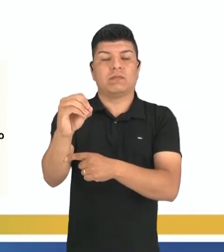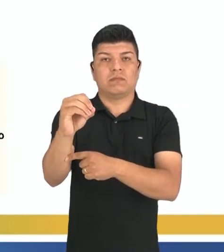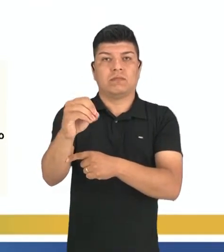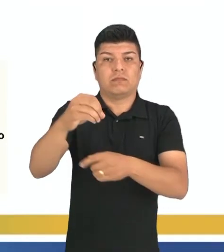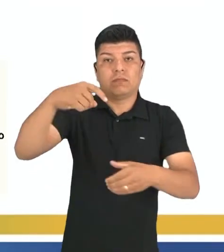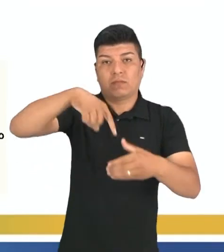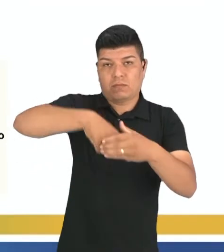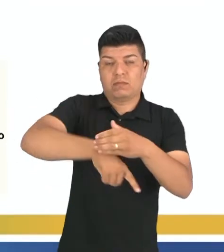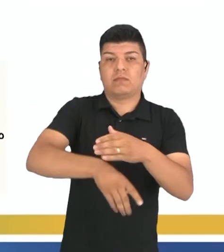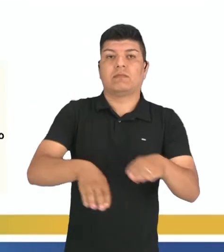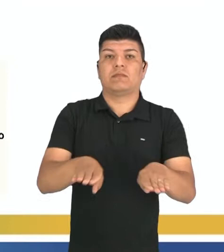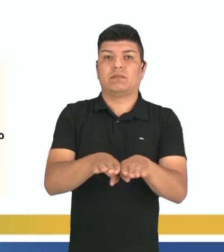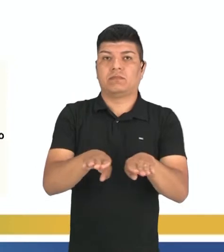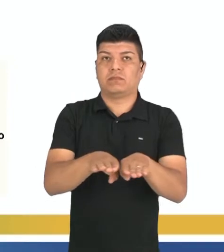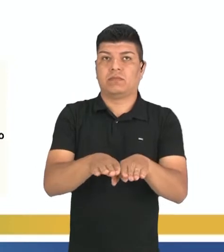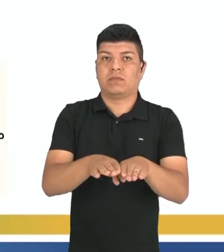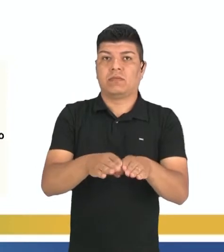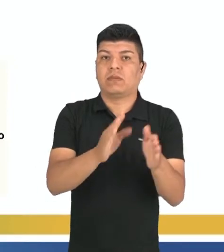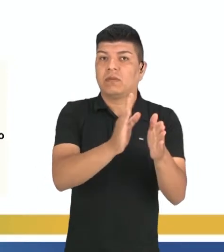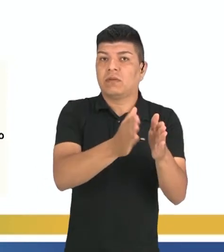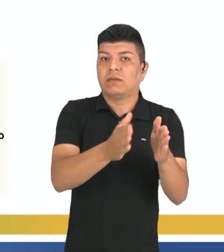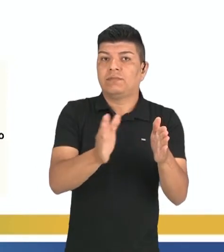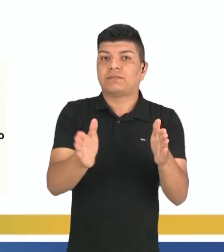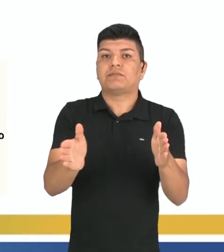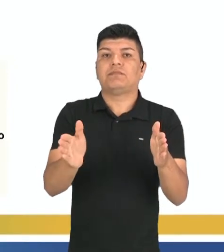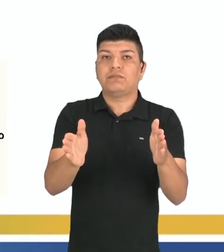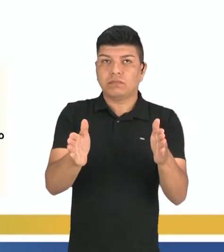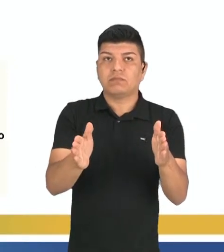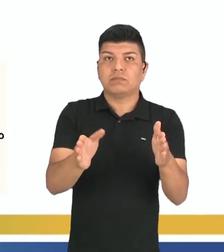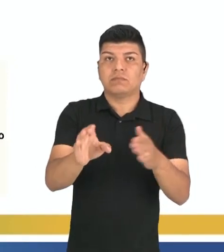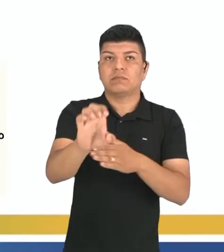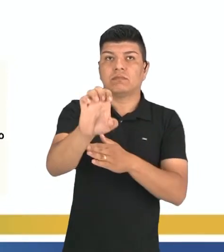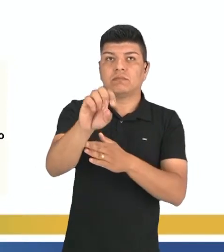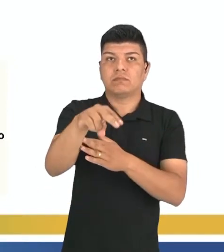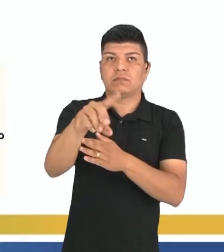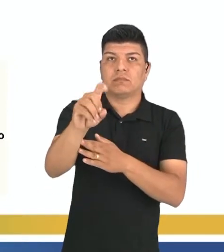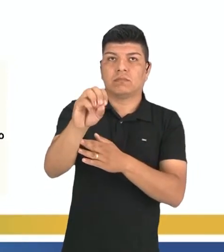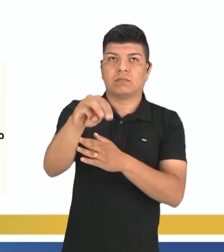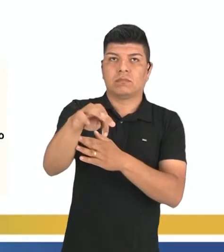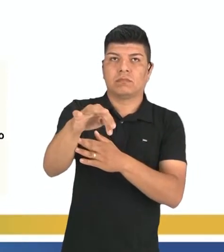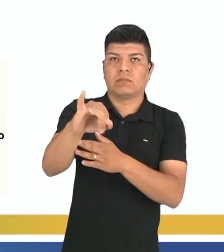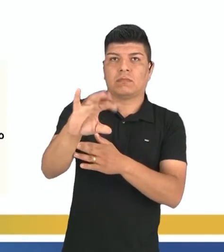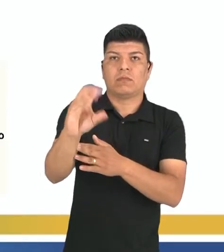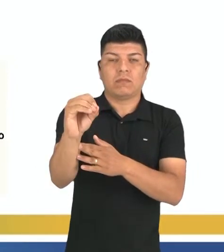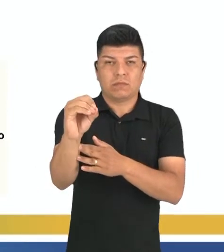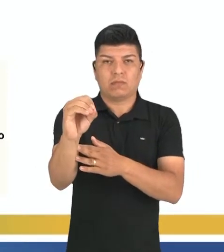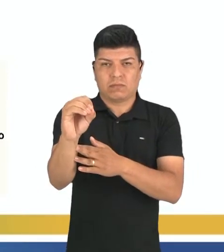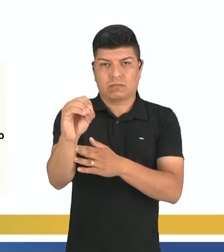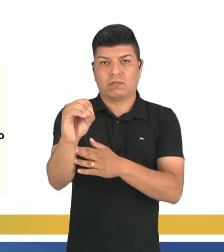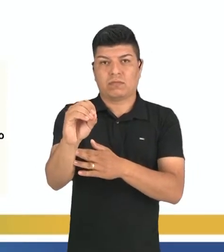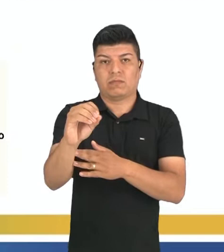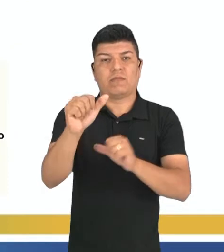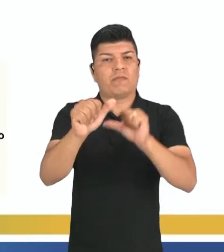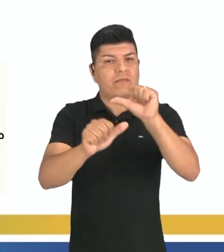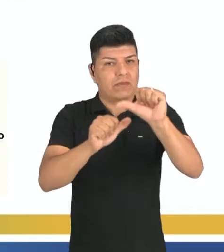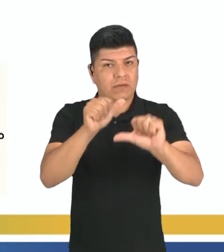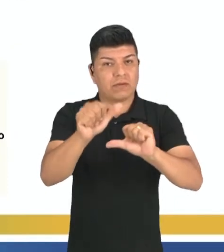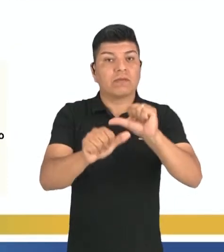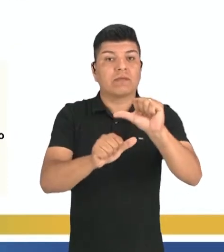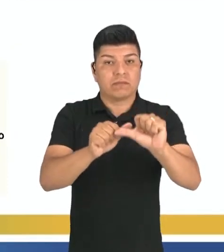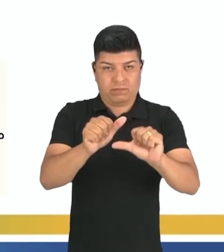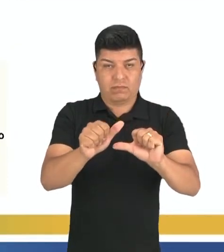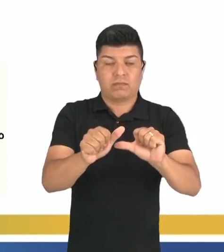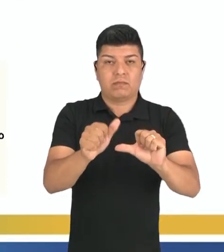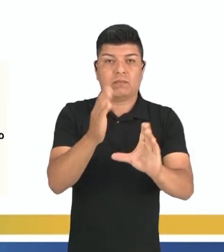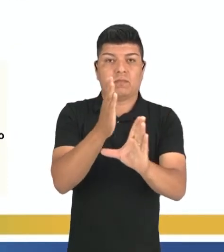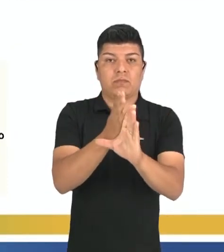Então, a cada ciclo, esse endométrio, que é a camada mais interna, vai sofrer alterações devido às